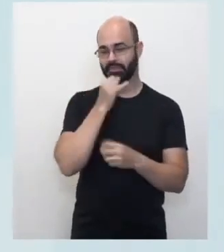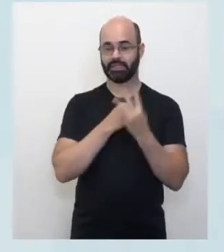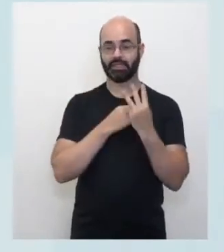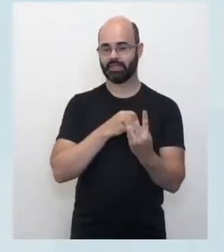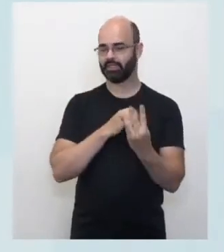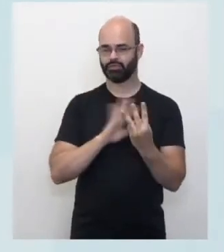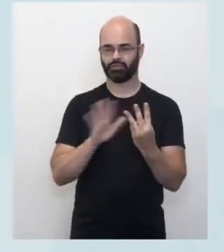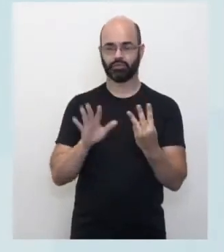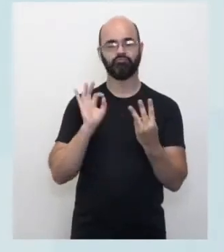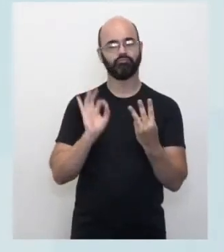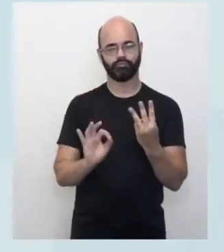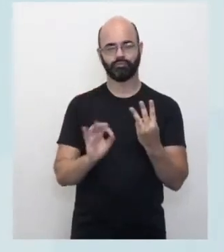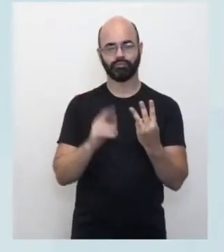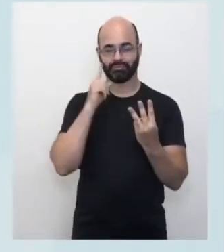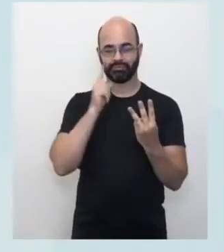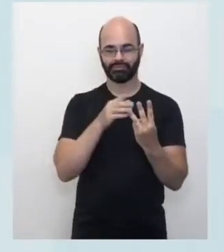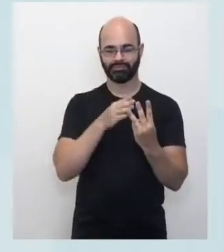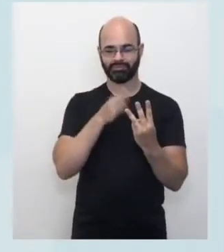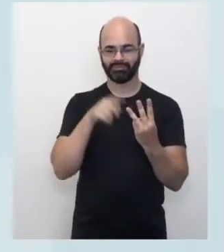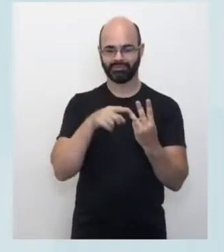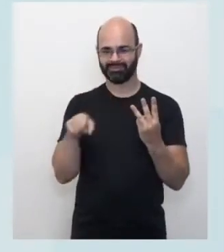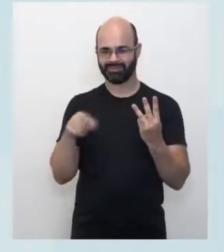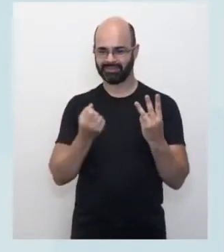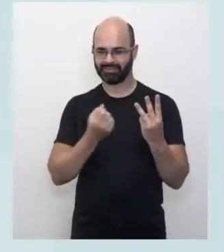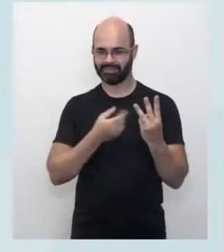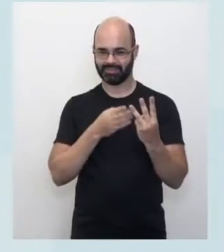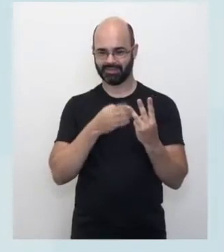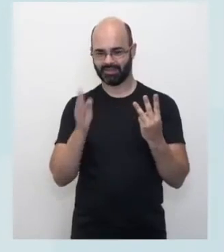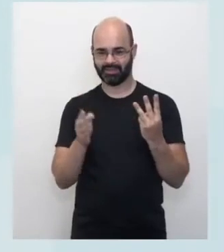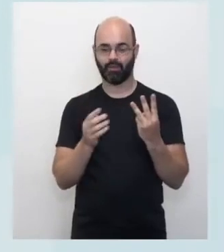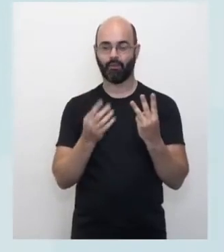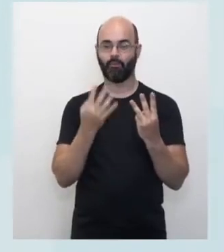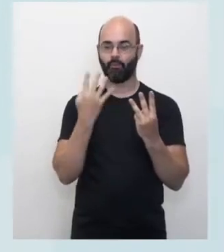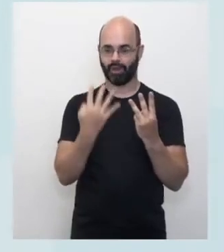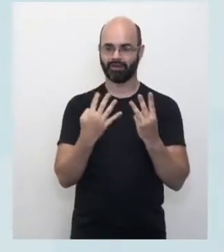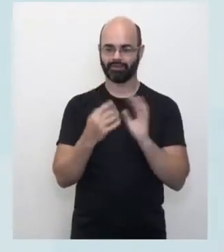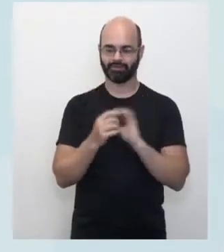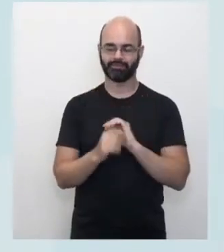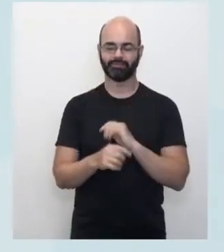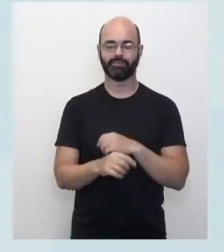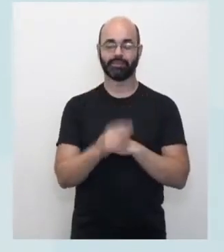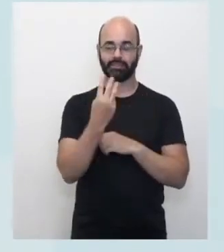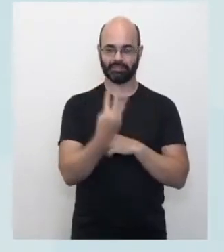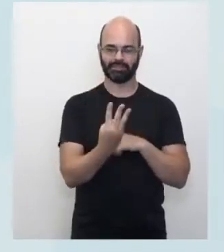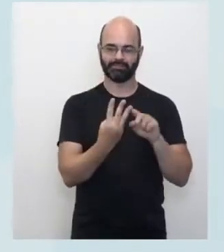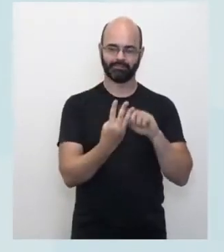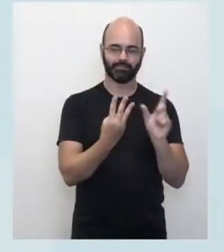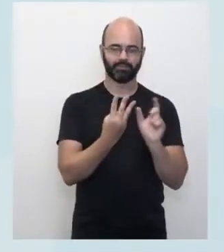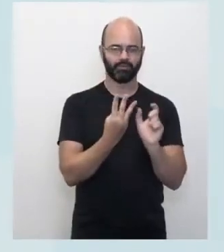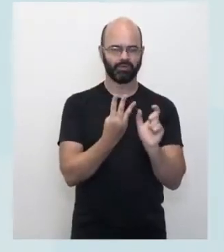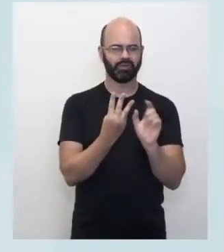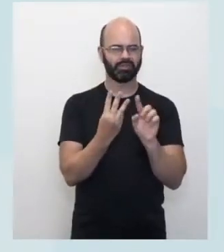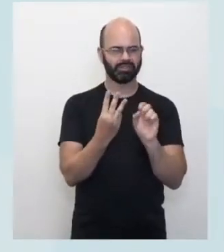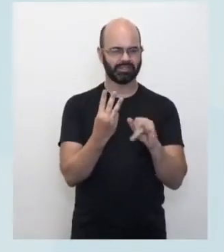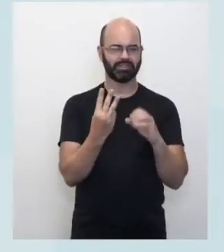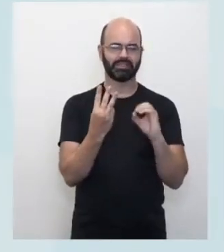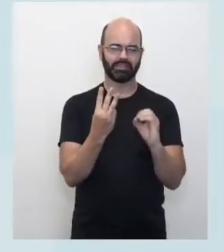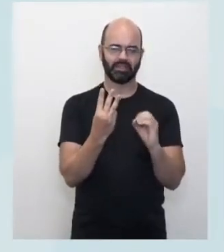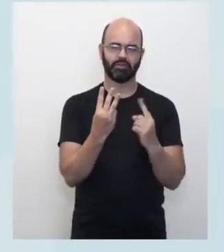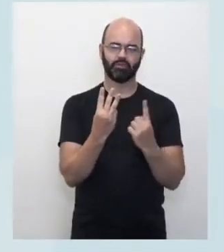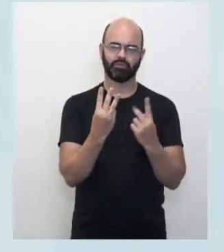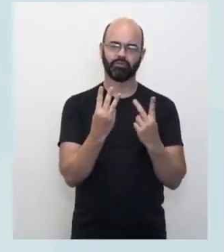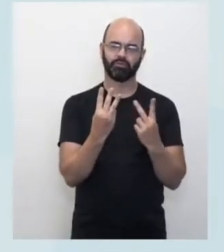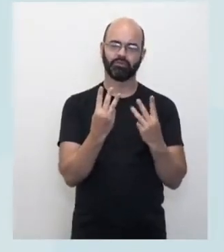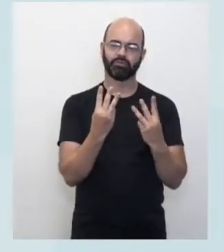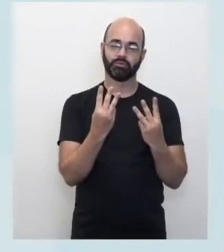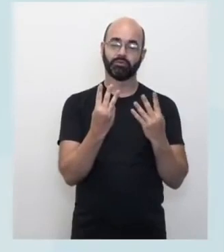Legal. Eu olho a próxima casa, que é a 4ª casa. Tudo bem? Eu vou olhar esse número. Se esse número for 0, 1,